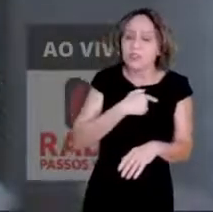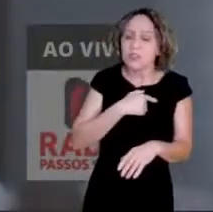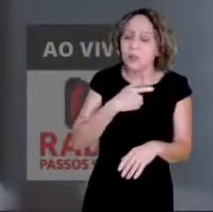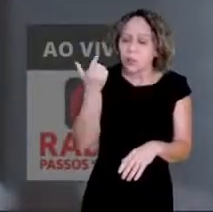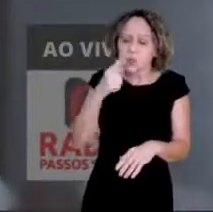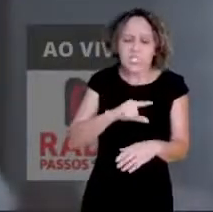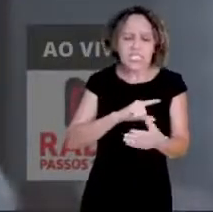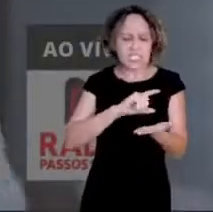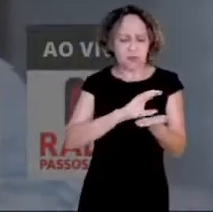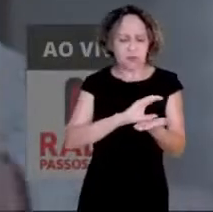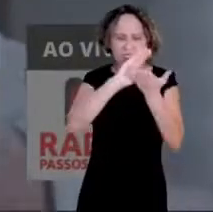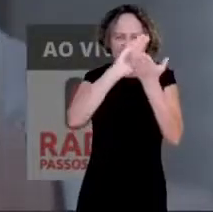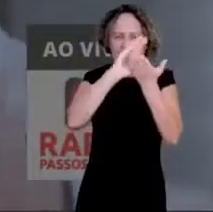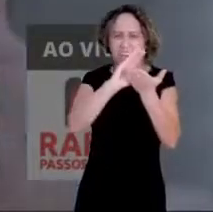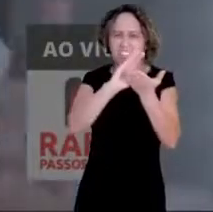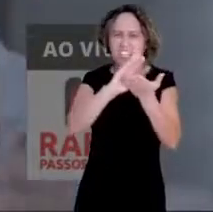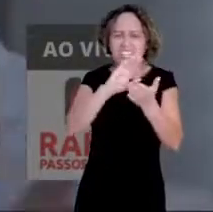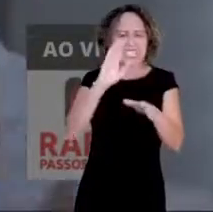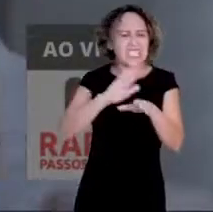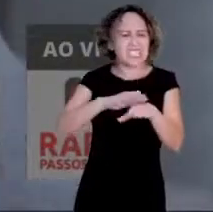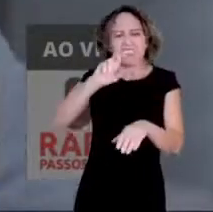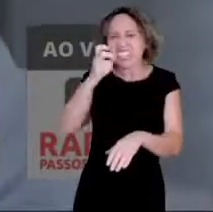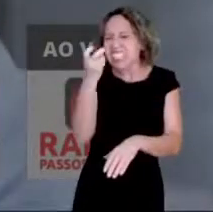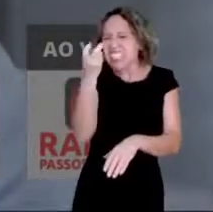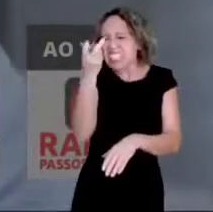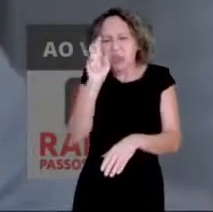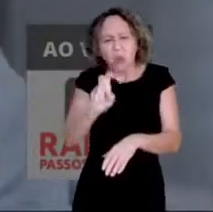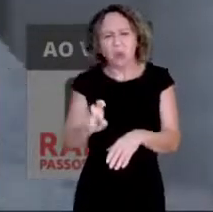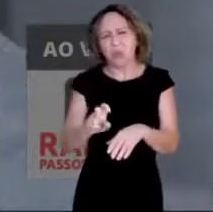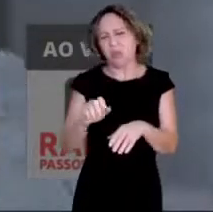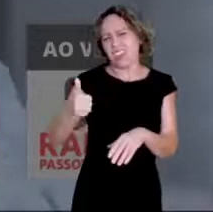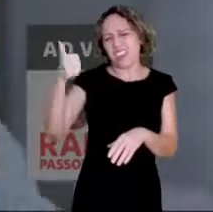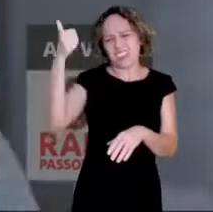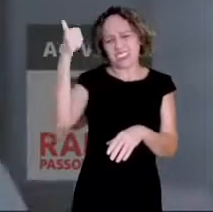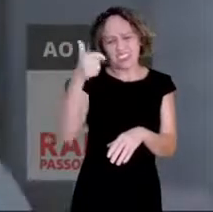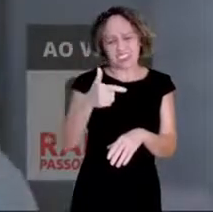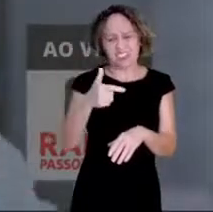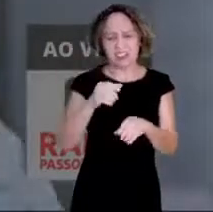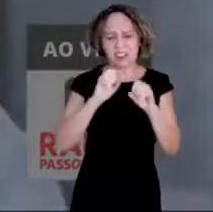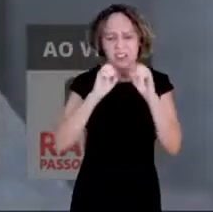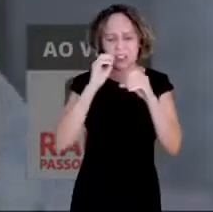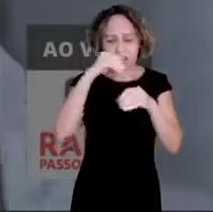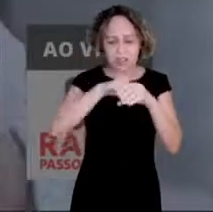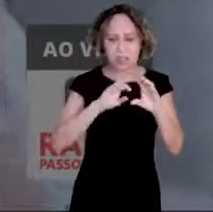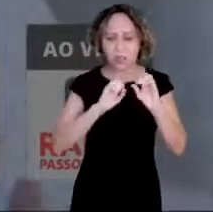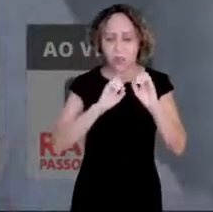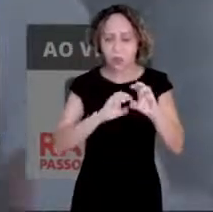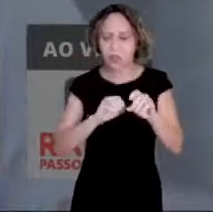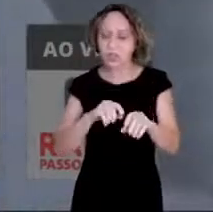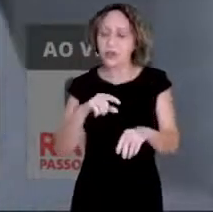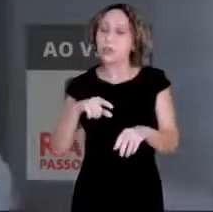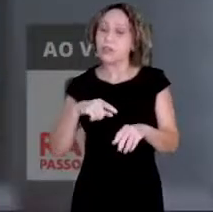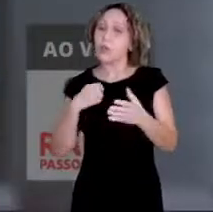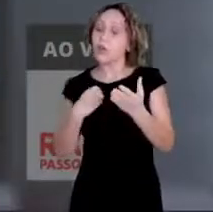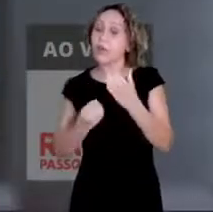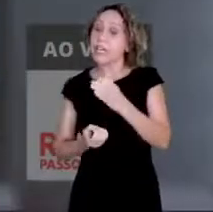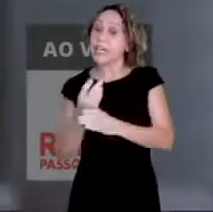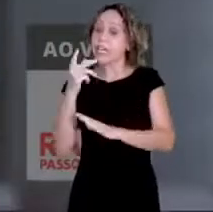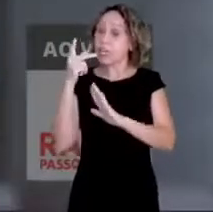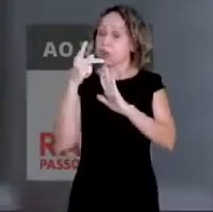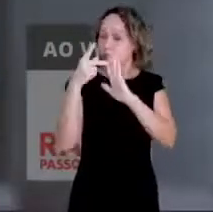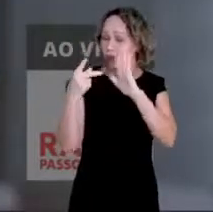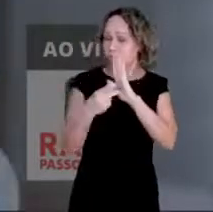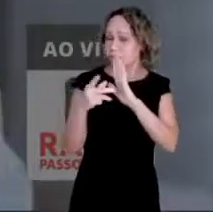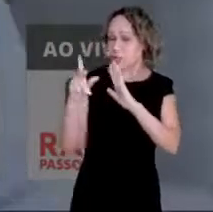nosso continente, com currículo, sabe, latino-americano, com professor latino-americano, com estudantes de todos os países.